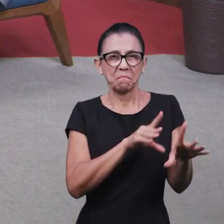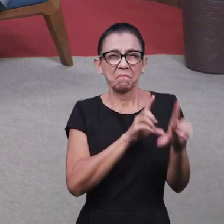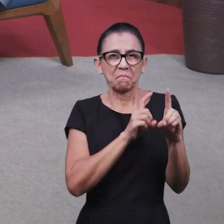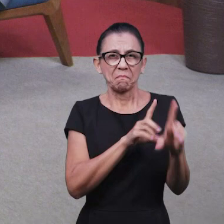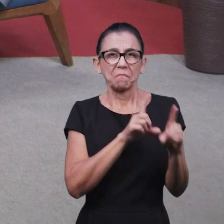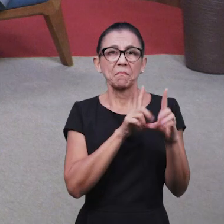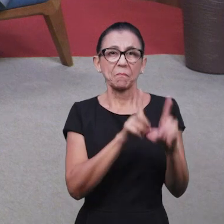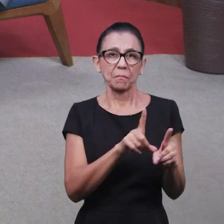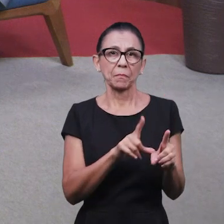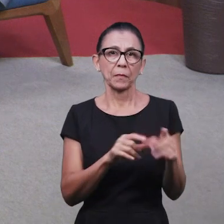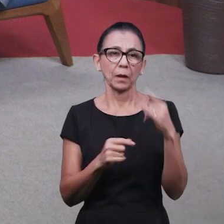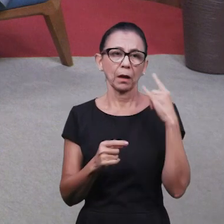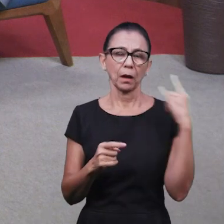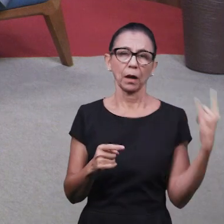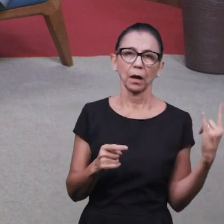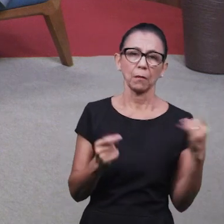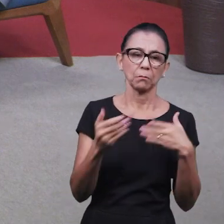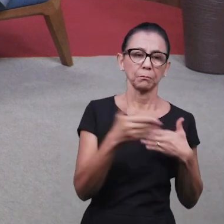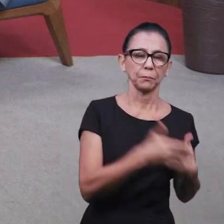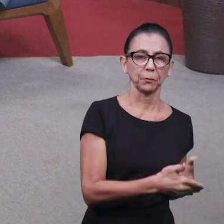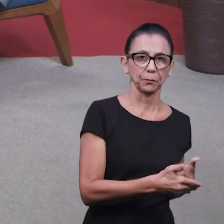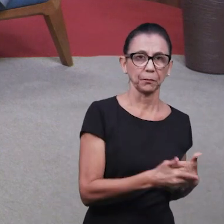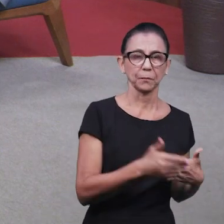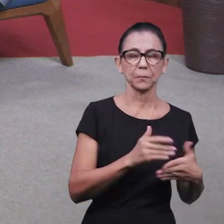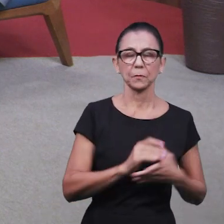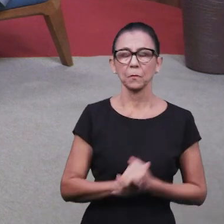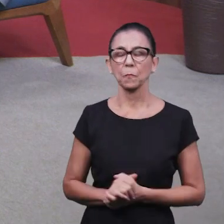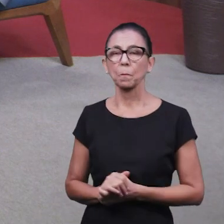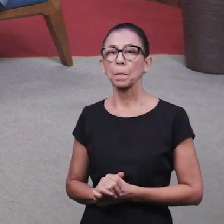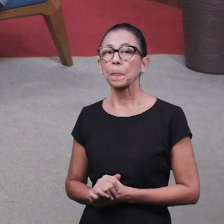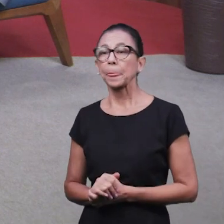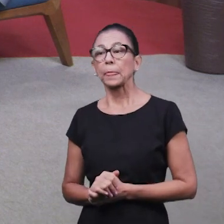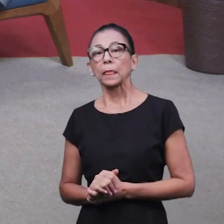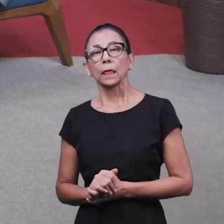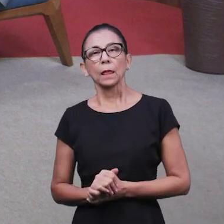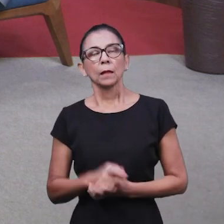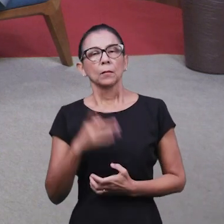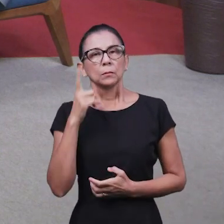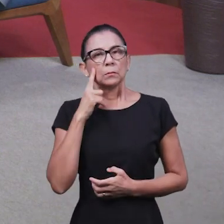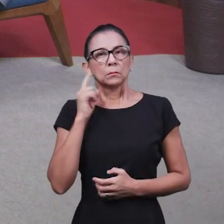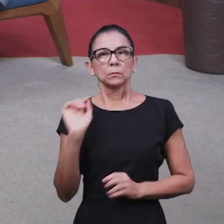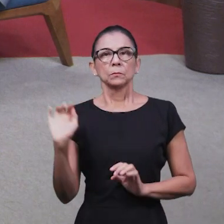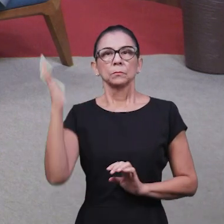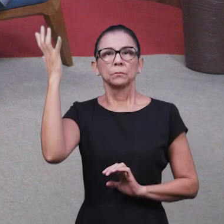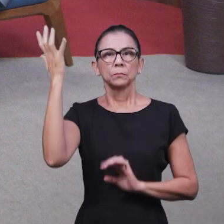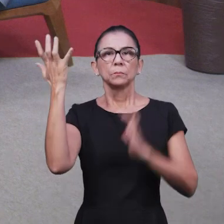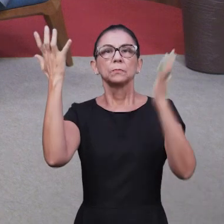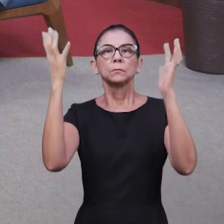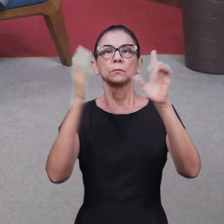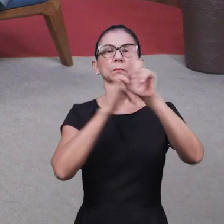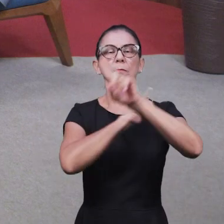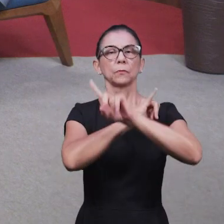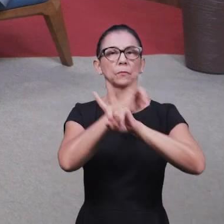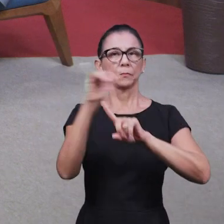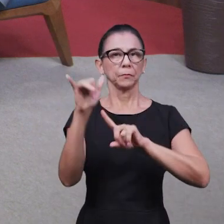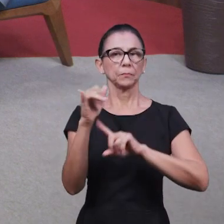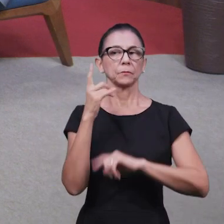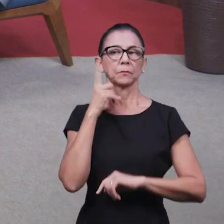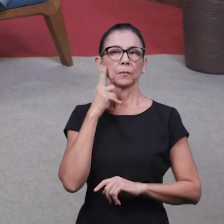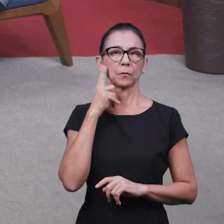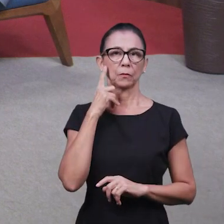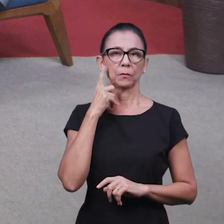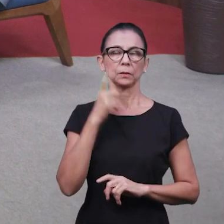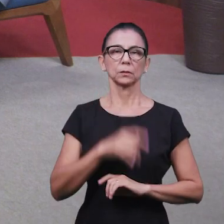sobre hoje, né? Porque nós estamos, pelos sinais proféticos que nós estamos discernindo nesta última